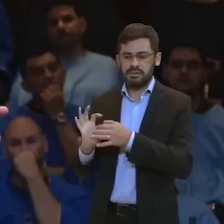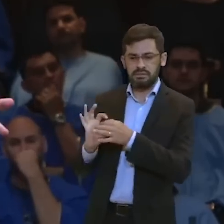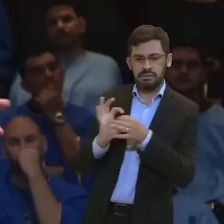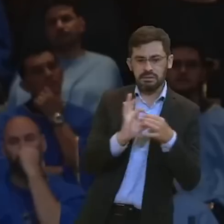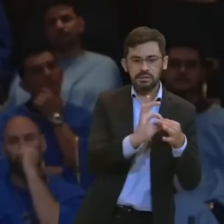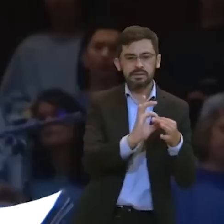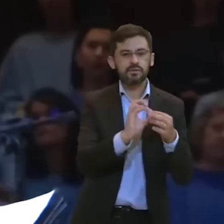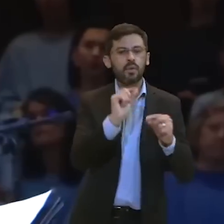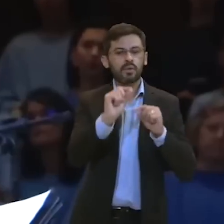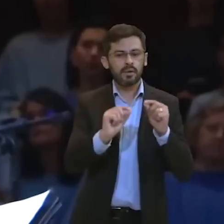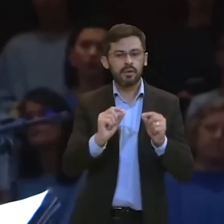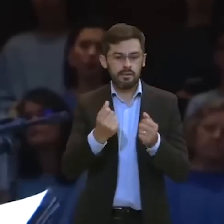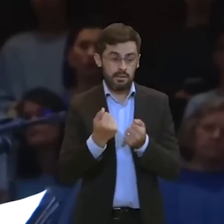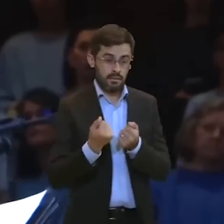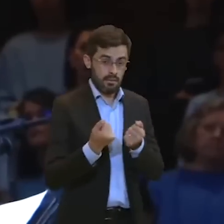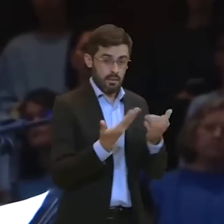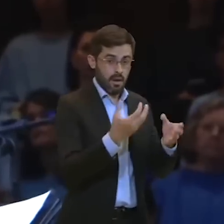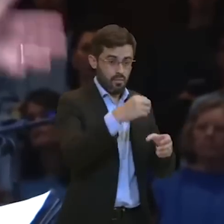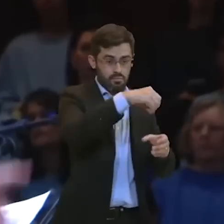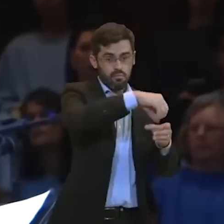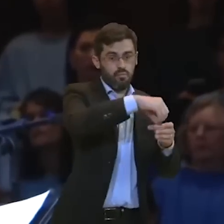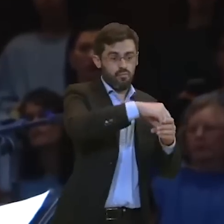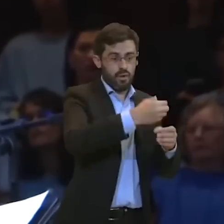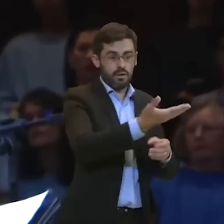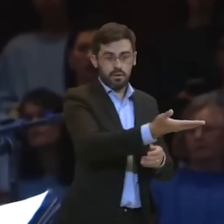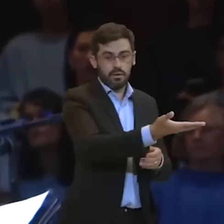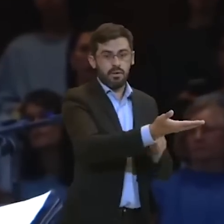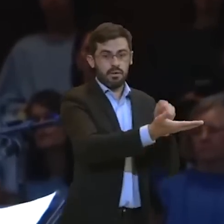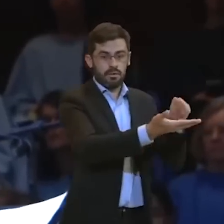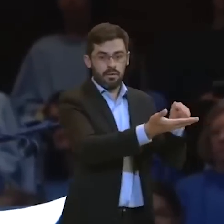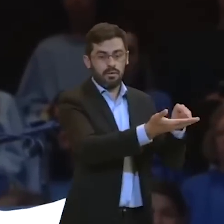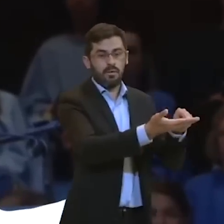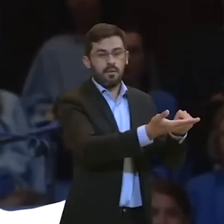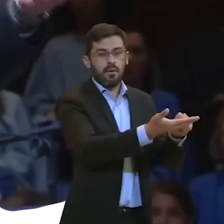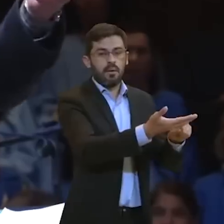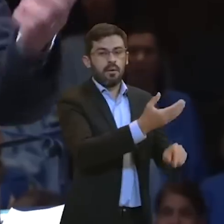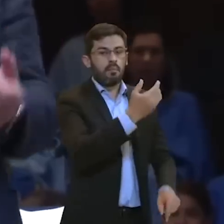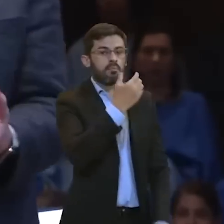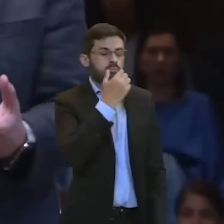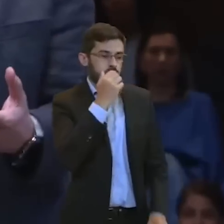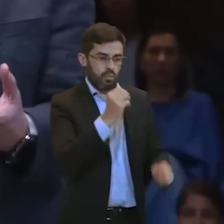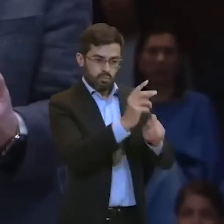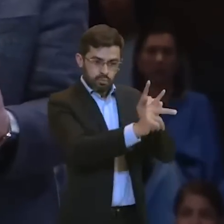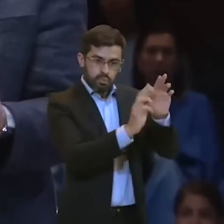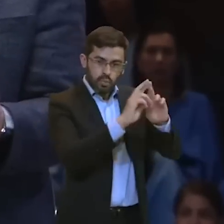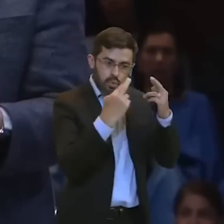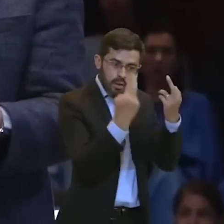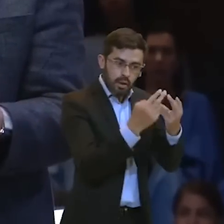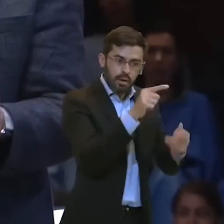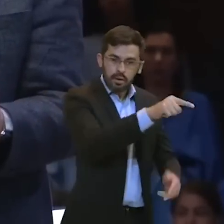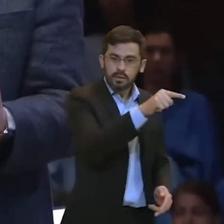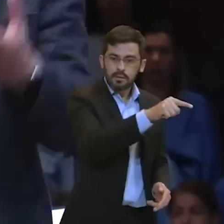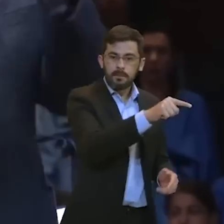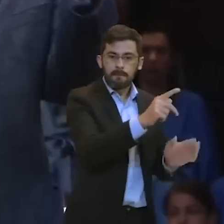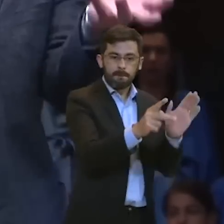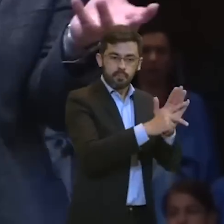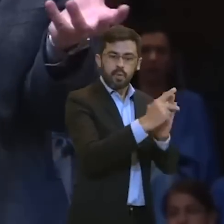aliança ele manda uma oferenda para a Síria,